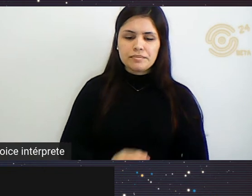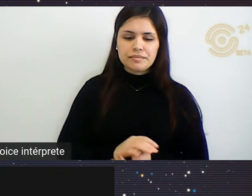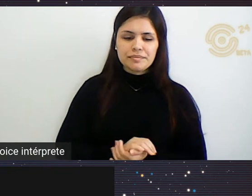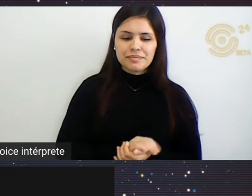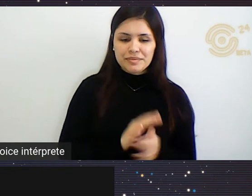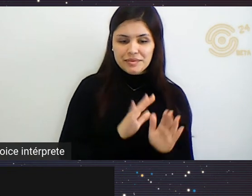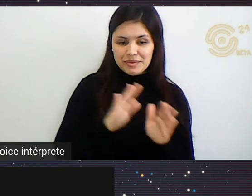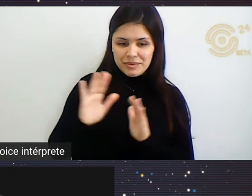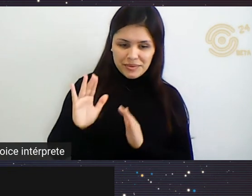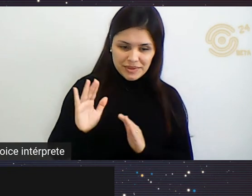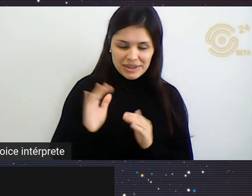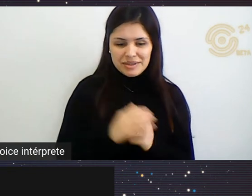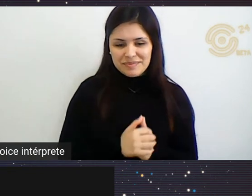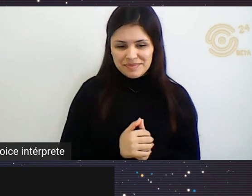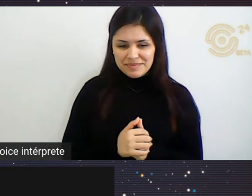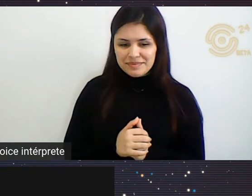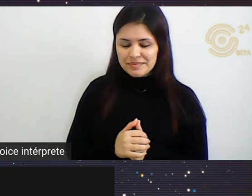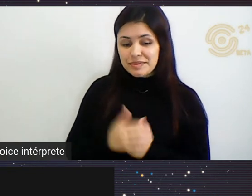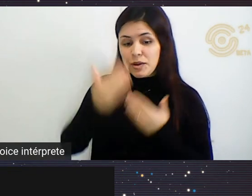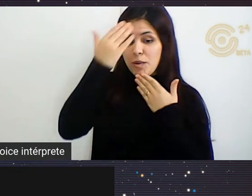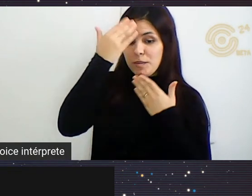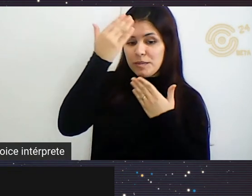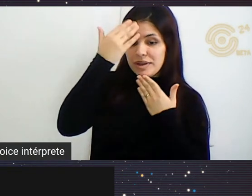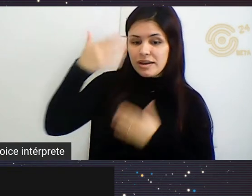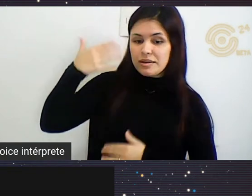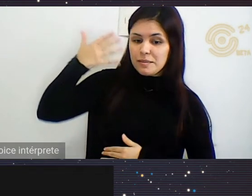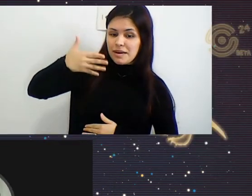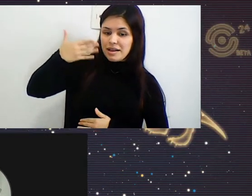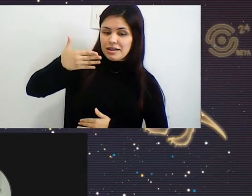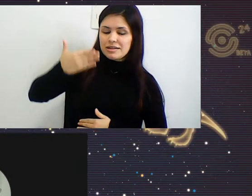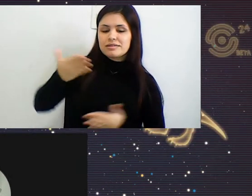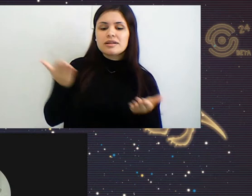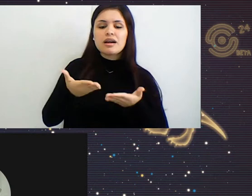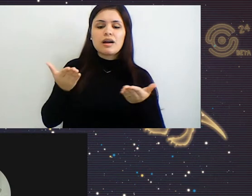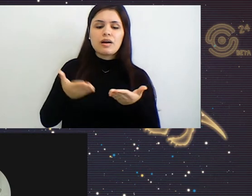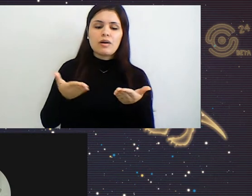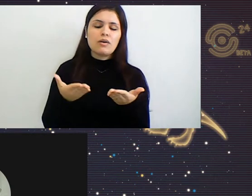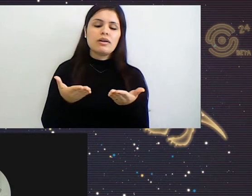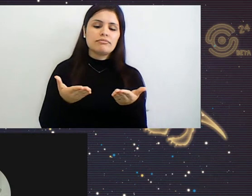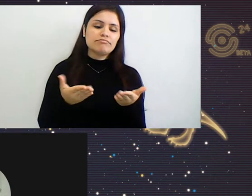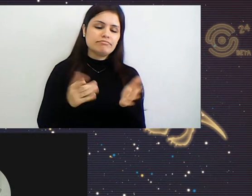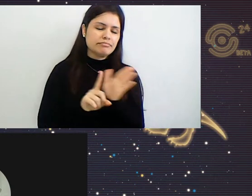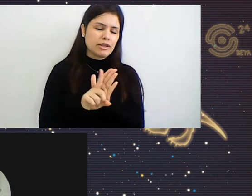Oi, tá. Valeu pela palestra e agora vamos para a parte de perguntas.